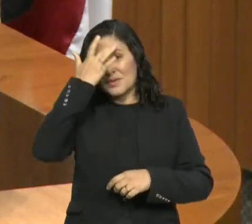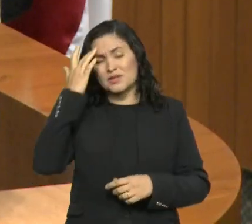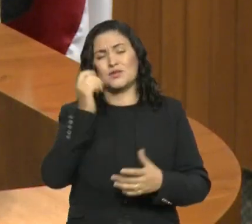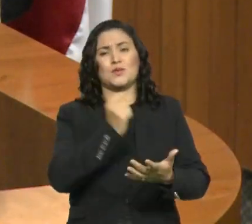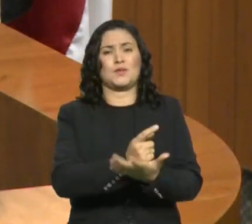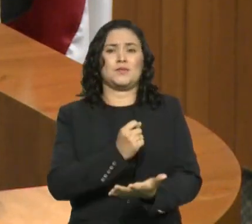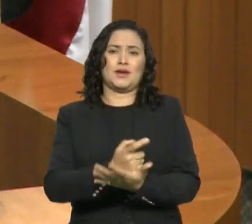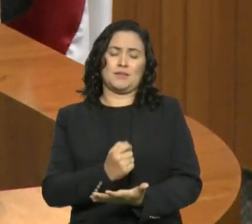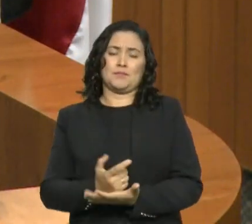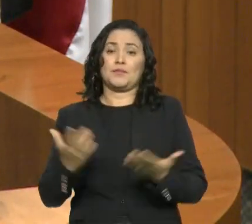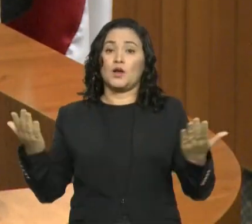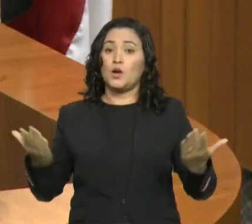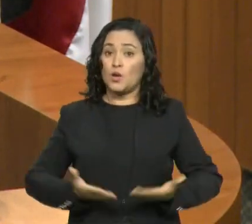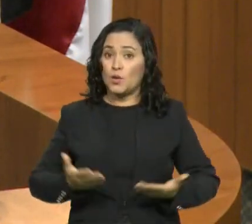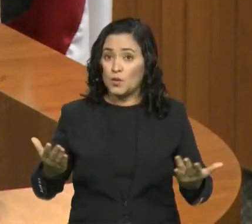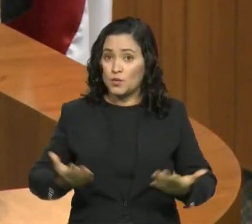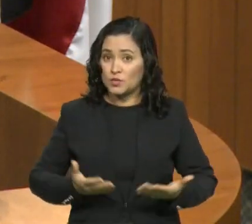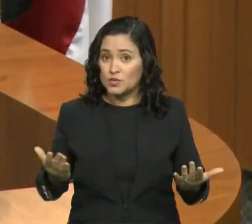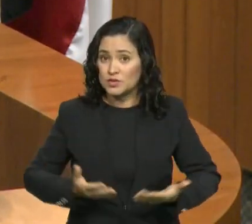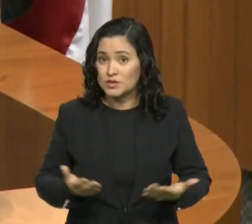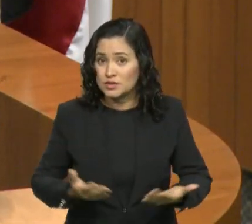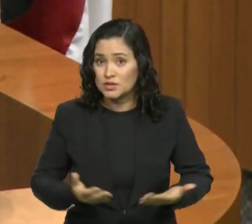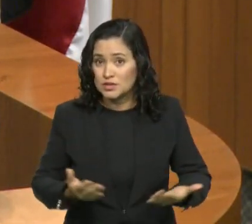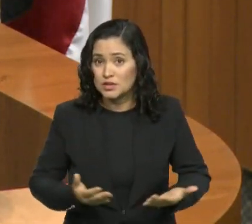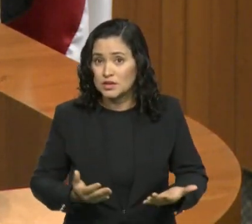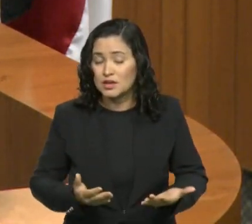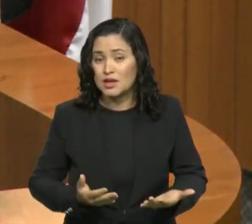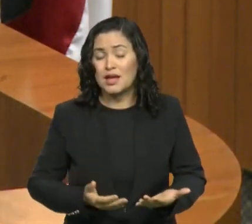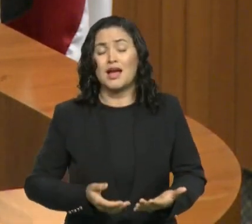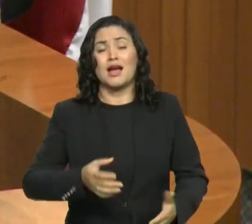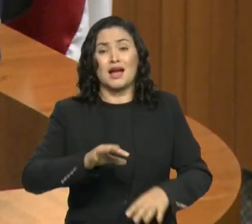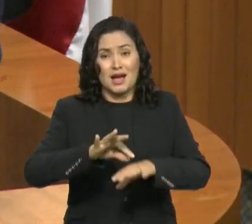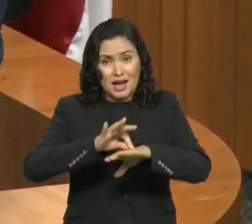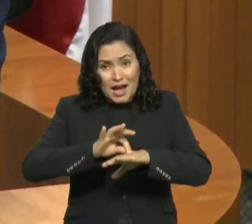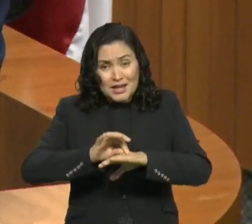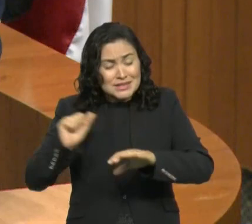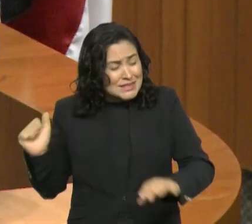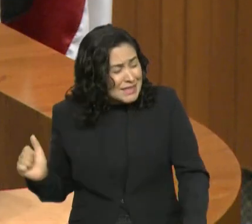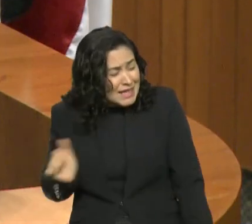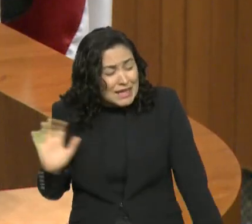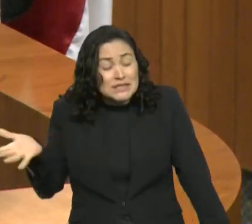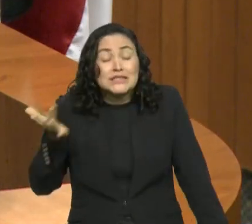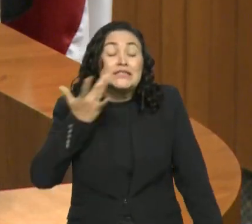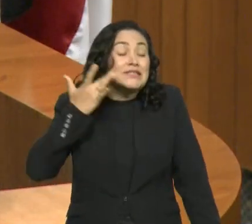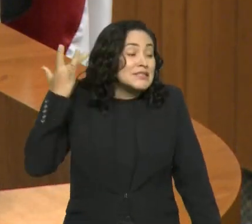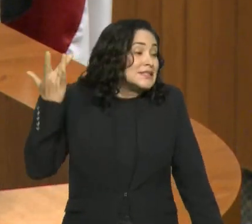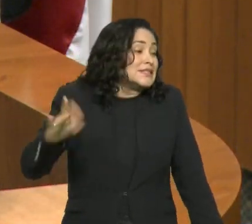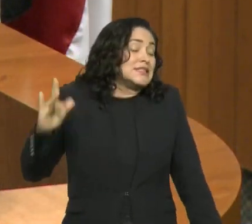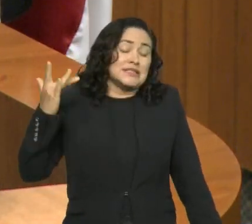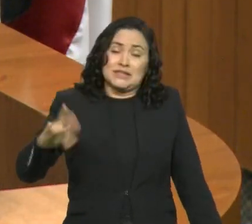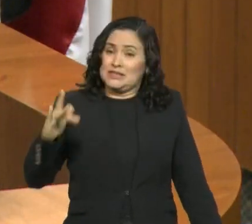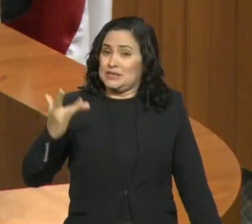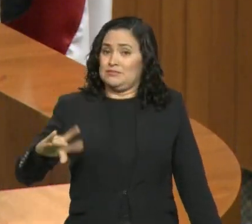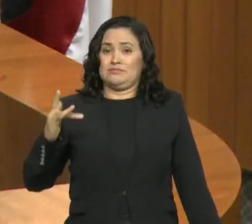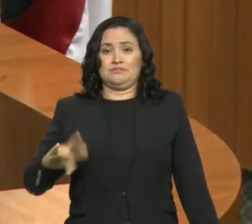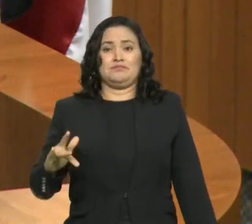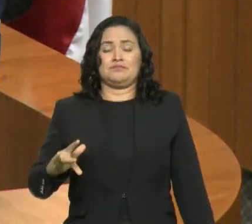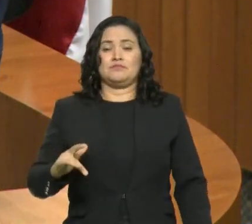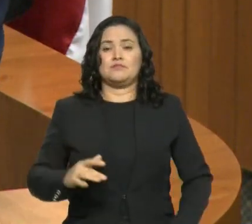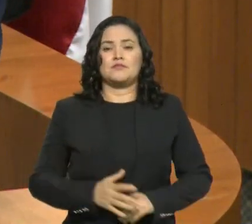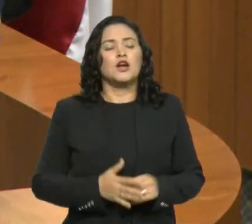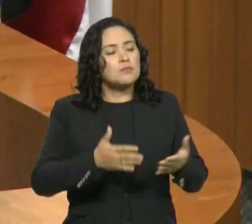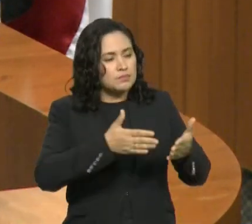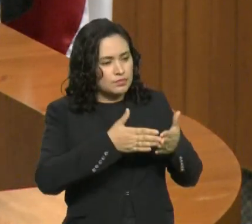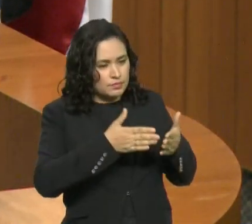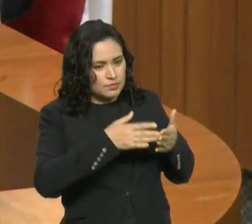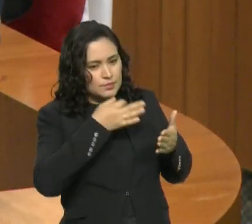um preço elevadíssimo no balcão. Deputado Eric. Poucas pessoas... Deputado Eric, do curso, por deputado gentileza. Deputado Eric. Pois não.